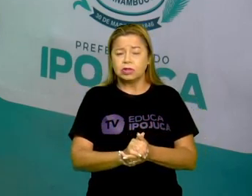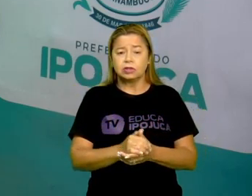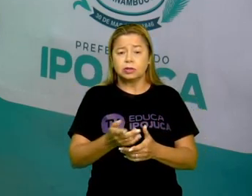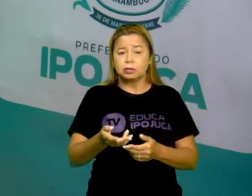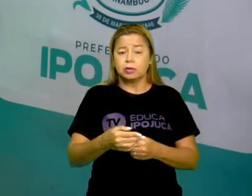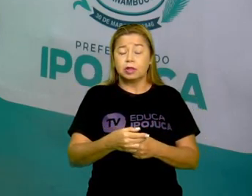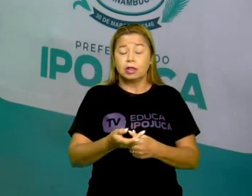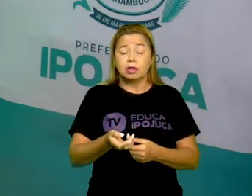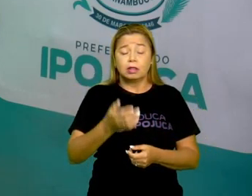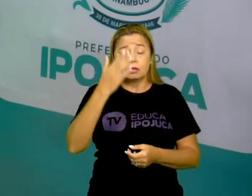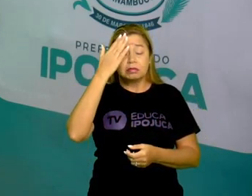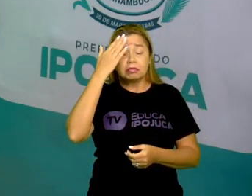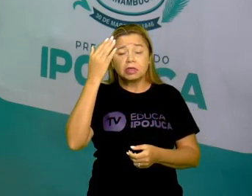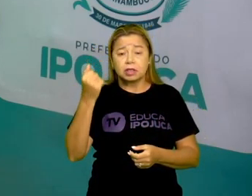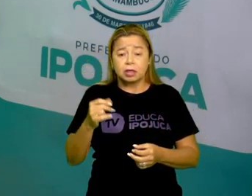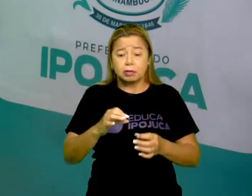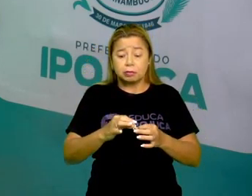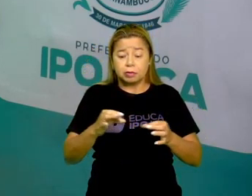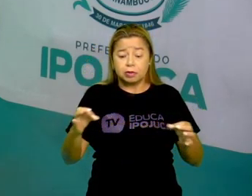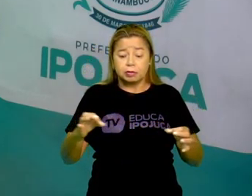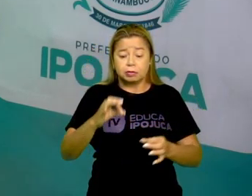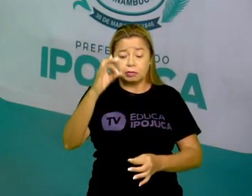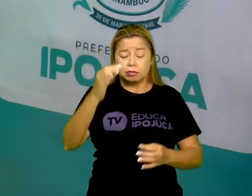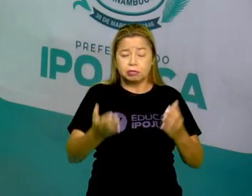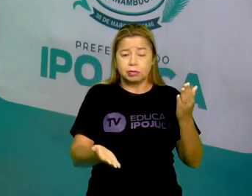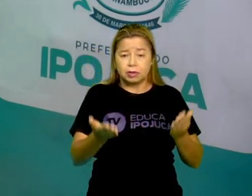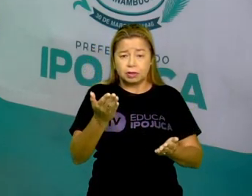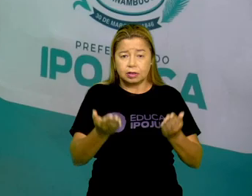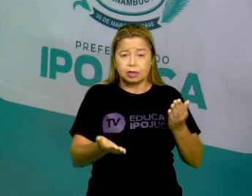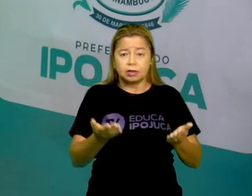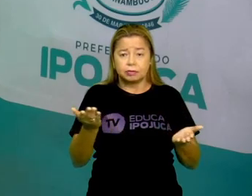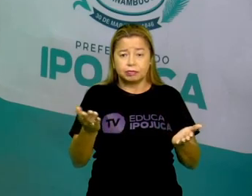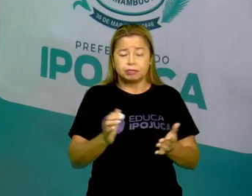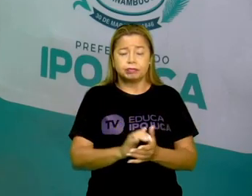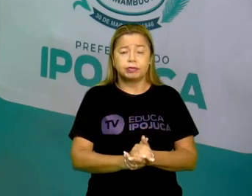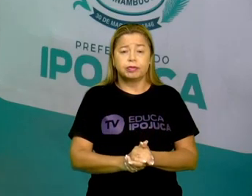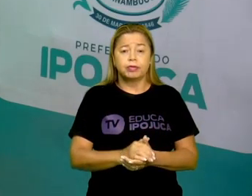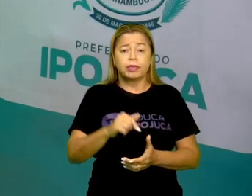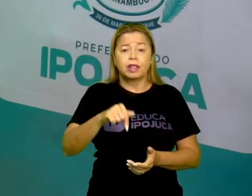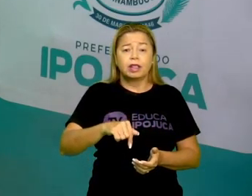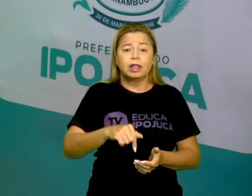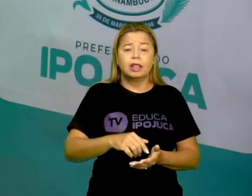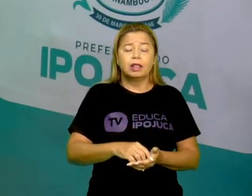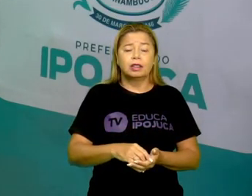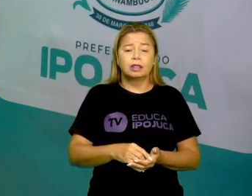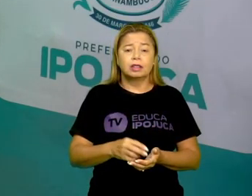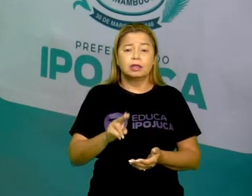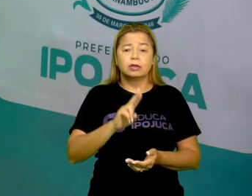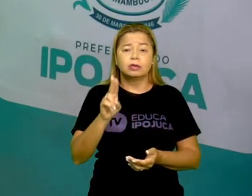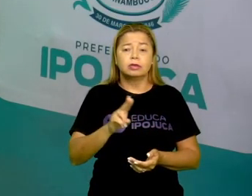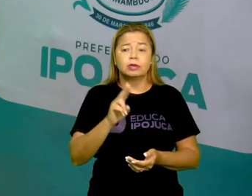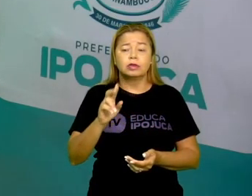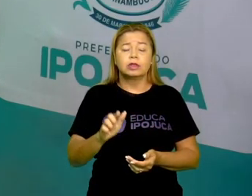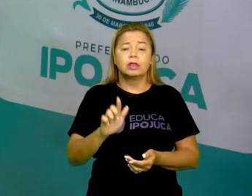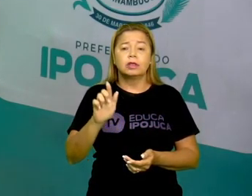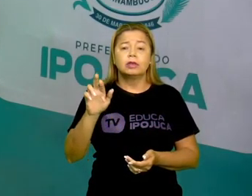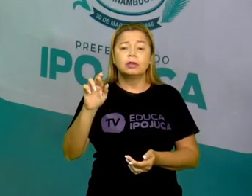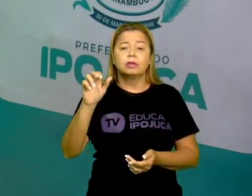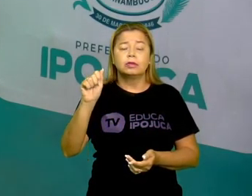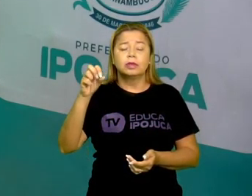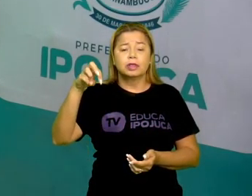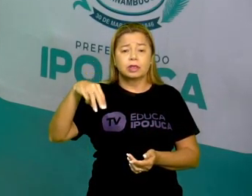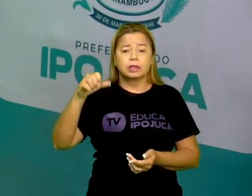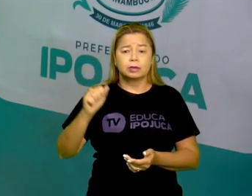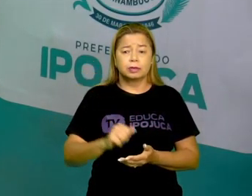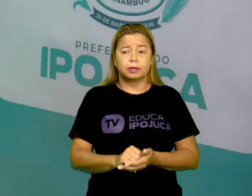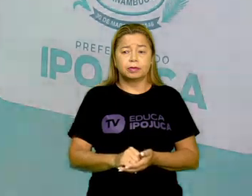situações diferentes, tá bom? Mas o nosso padrão é o grama. E aí eu coloco como desafio para vocês o seguinte, jogo da memória.